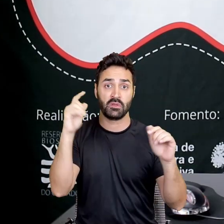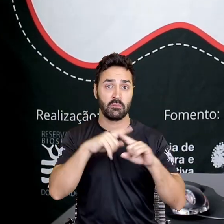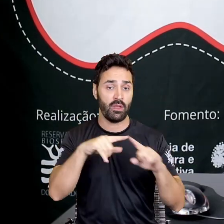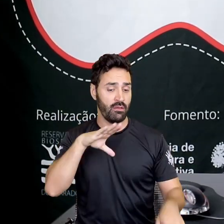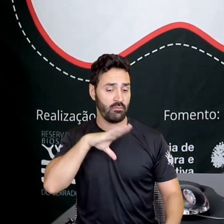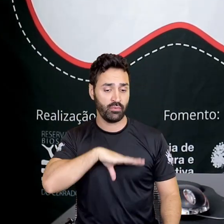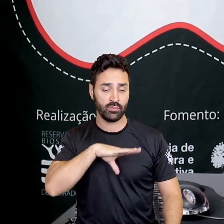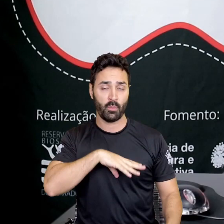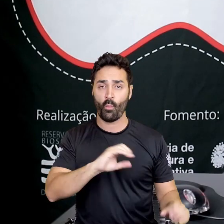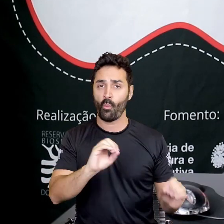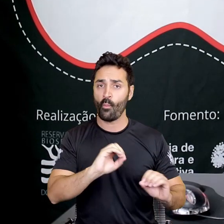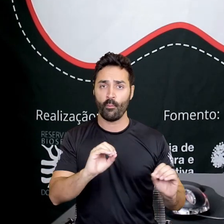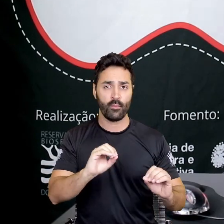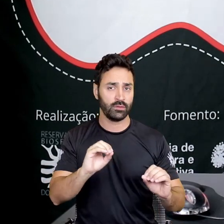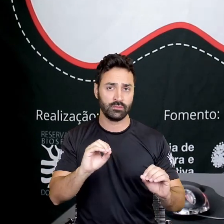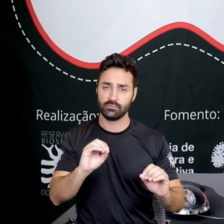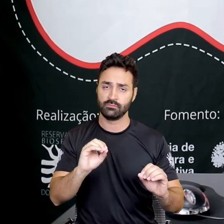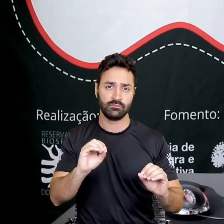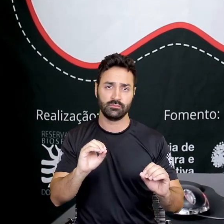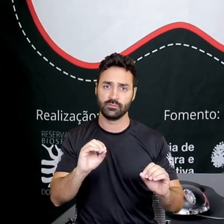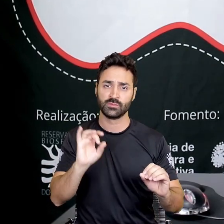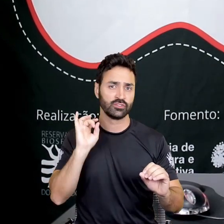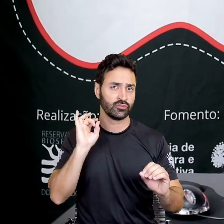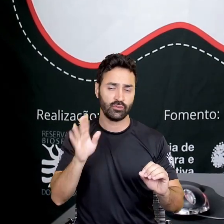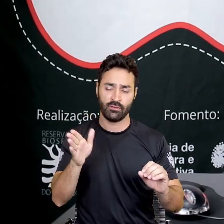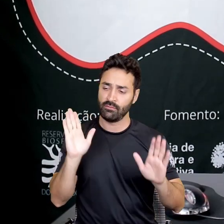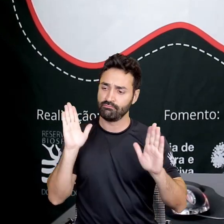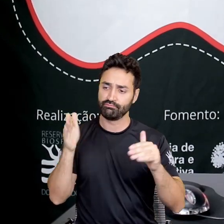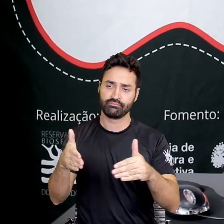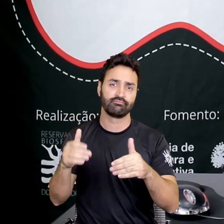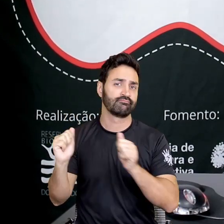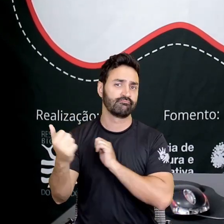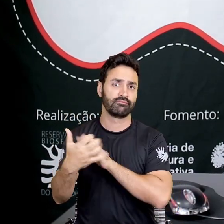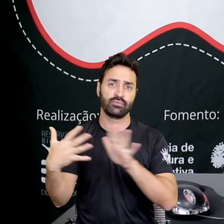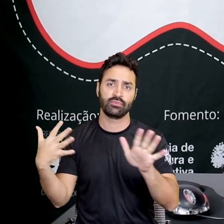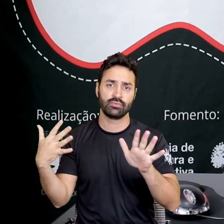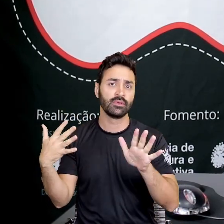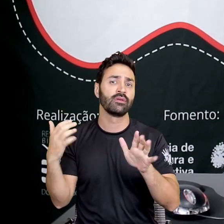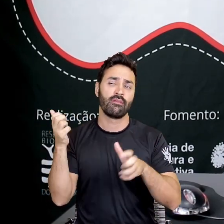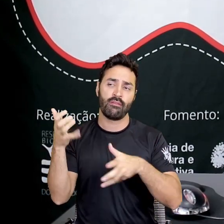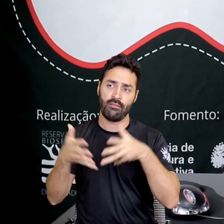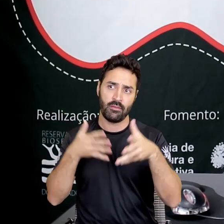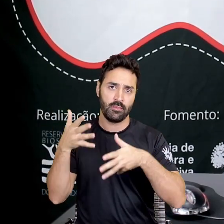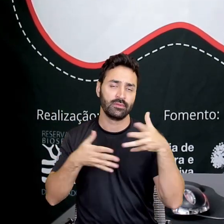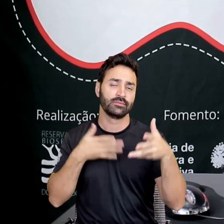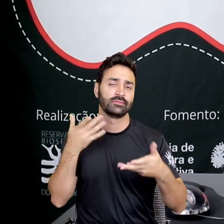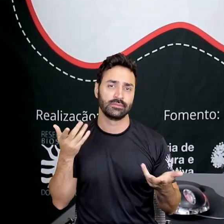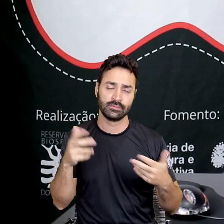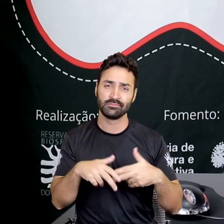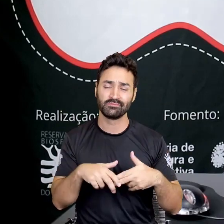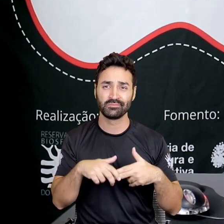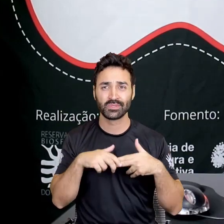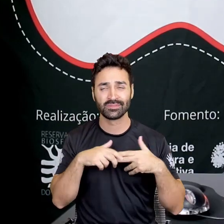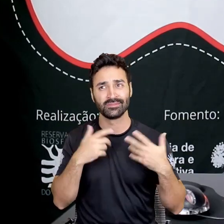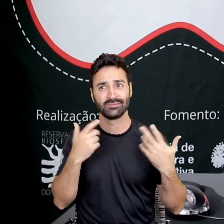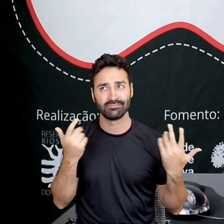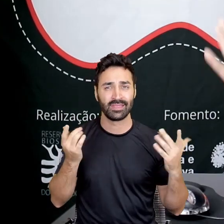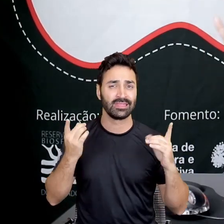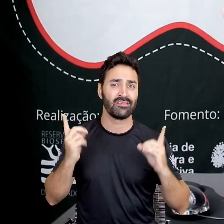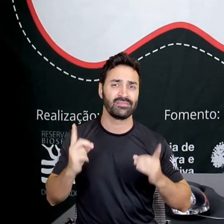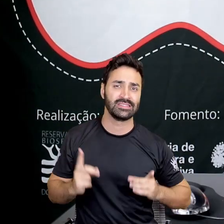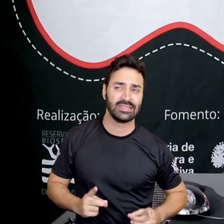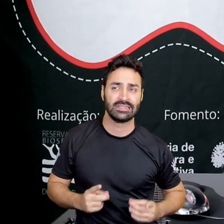usam a língua de sinais. Então, isso é muito relativo, a gente pensar nessa palavra. E aí eu venho para uma outra,